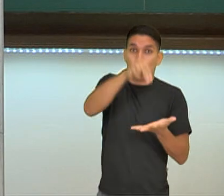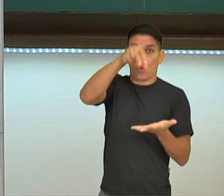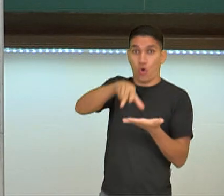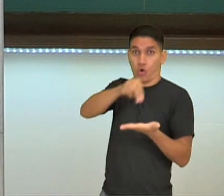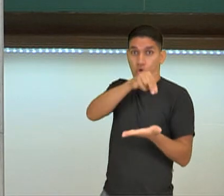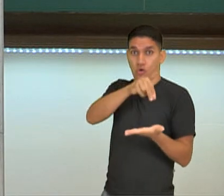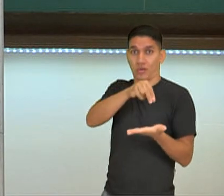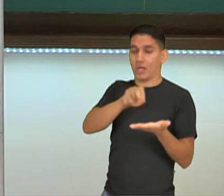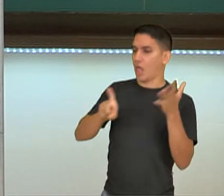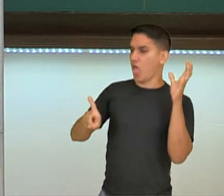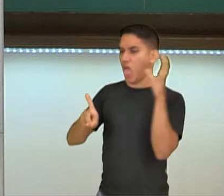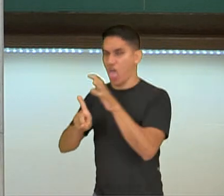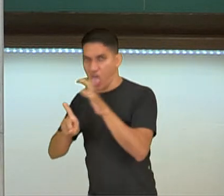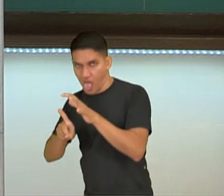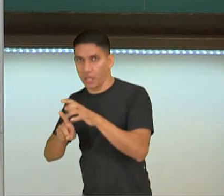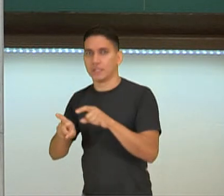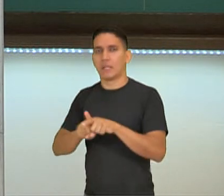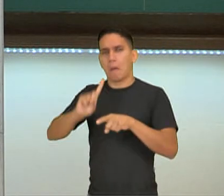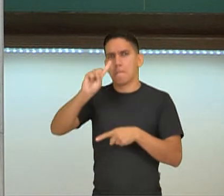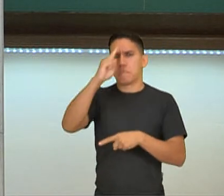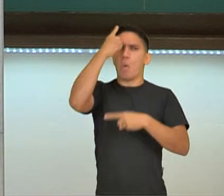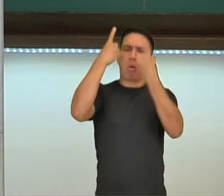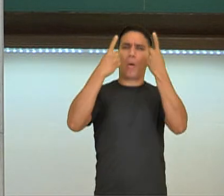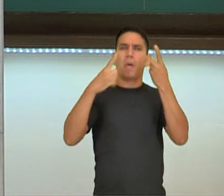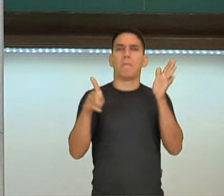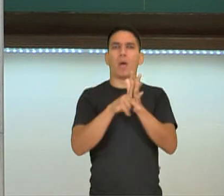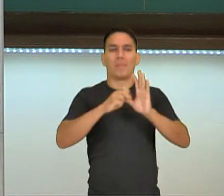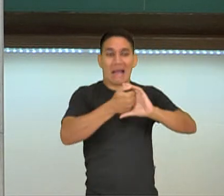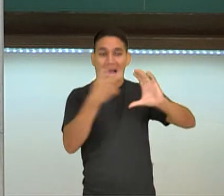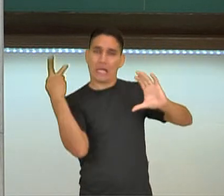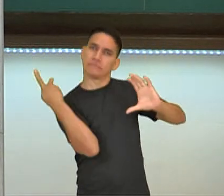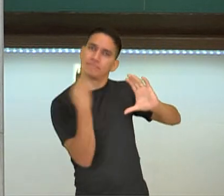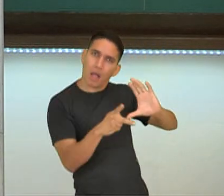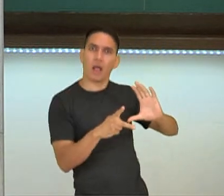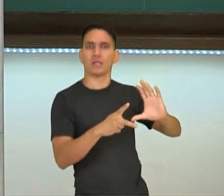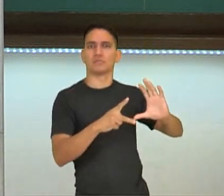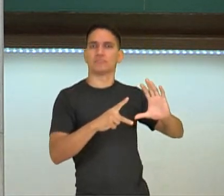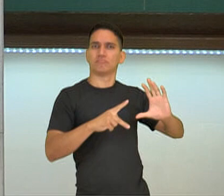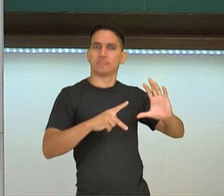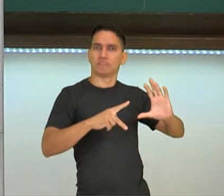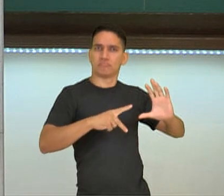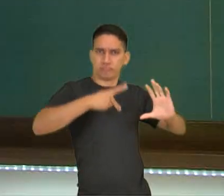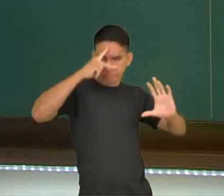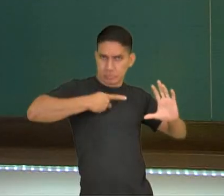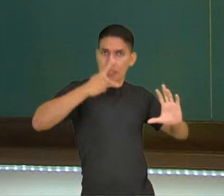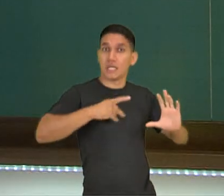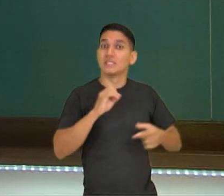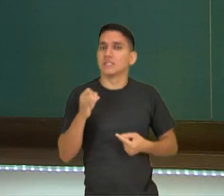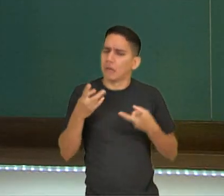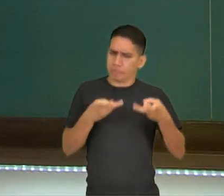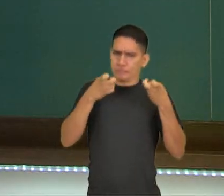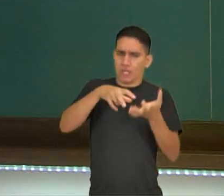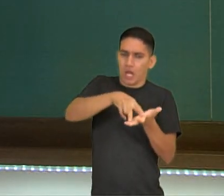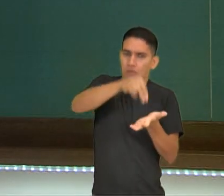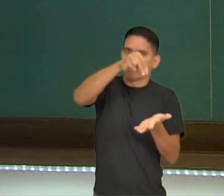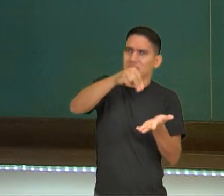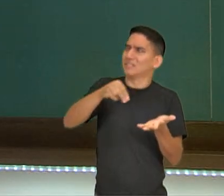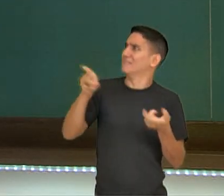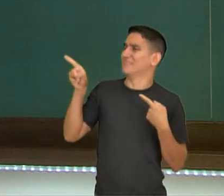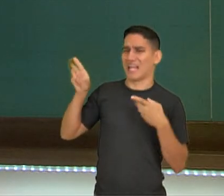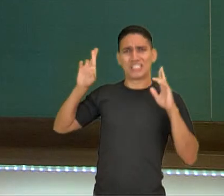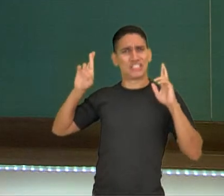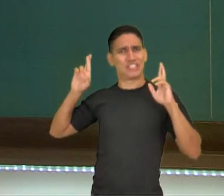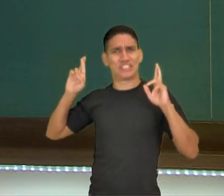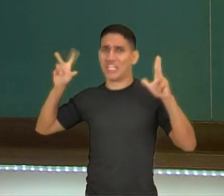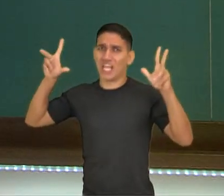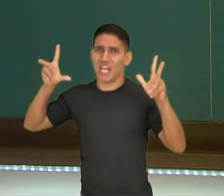forte influência, é criar também uma identificação e uma característica particular. Se nós pegarmos as pirâmides cuxitas, não tem nada